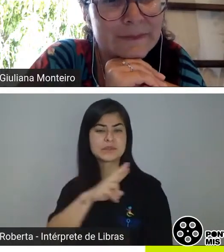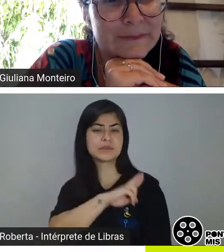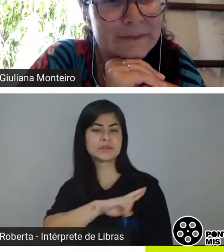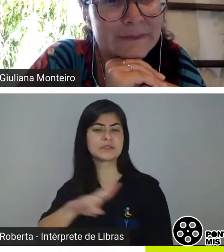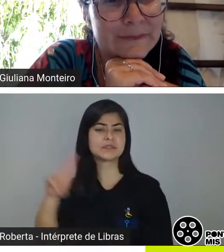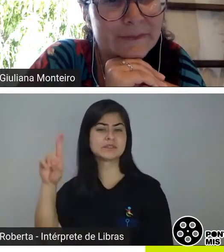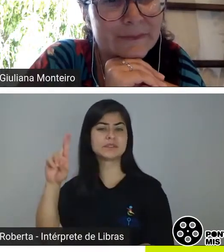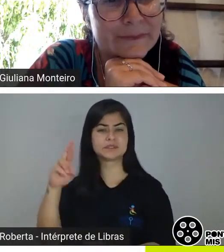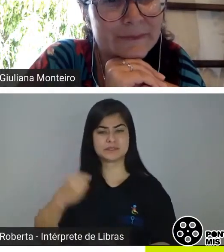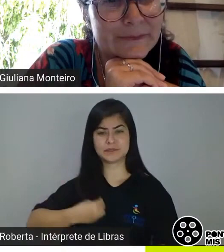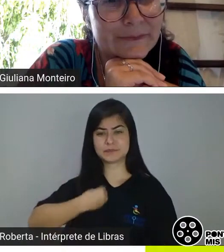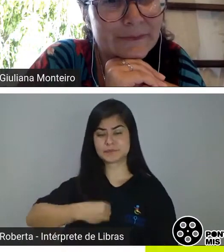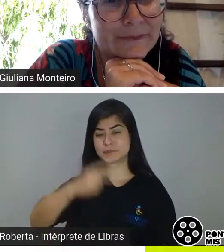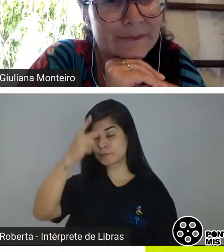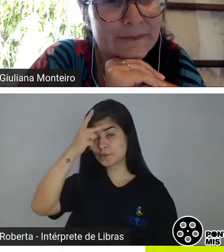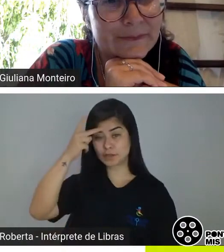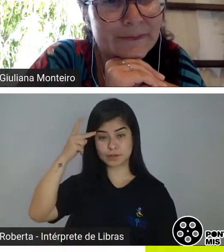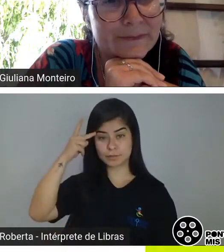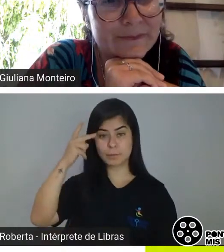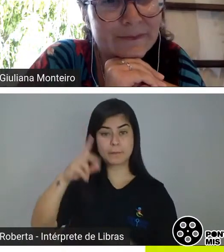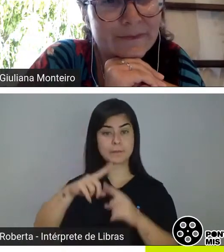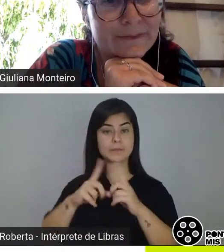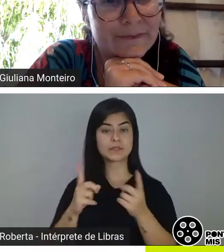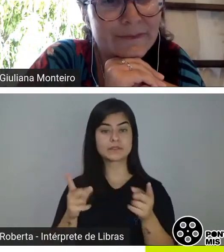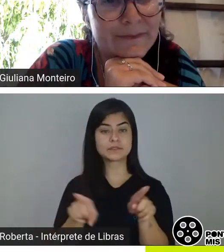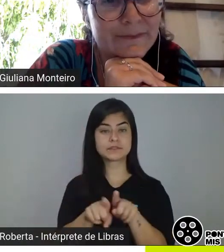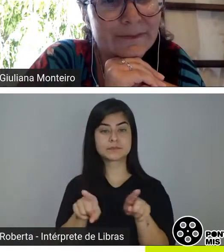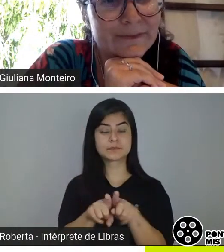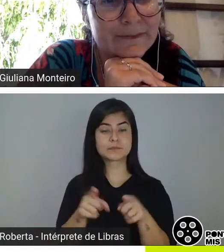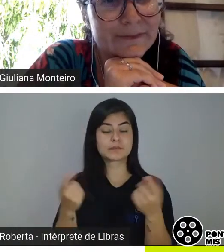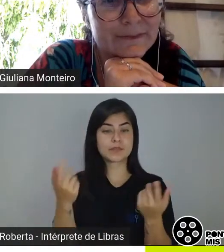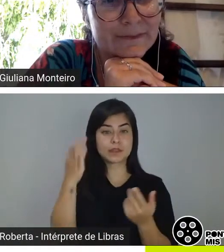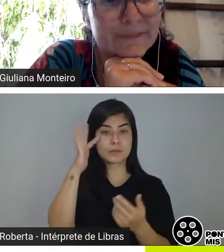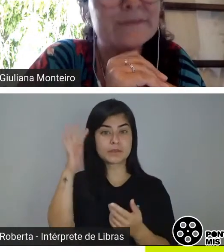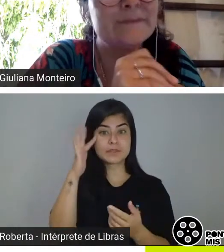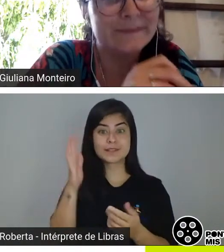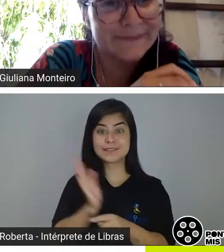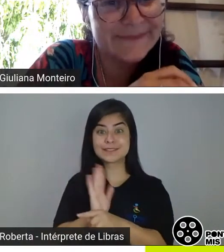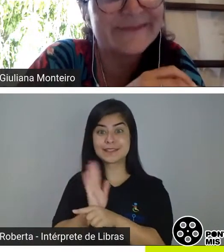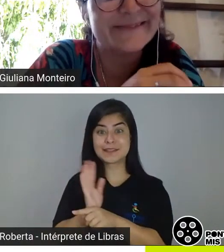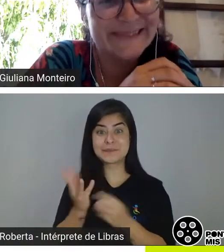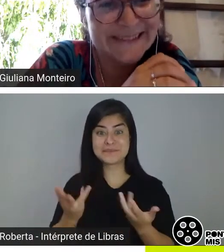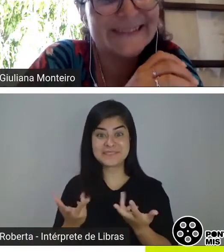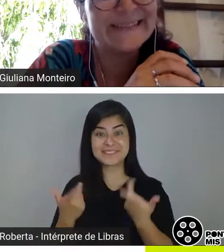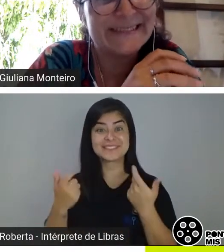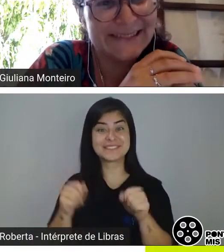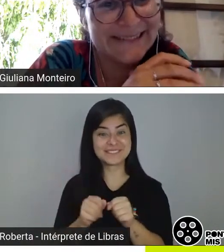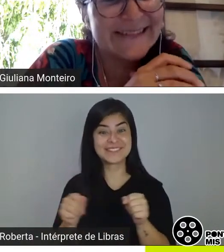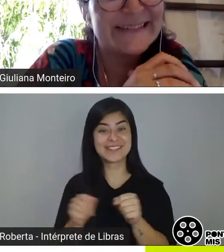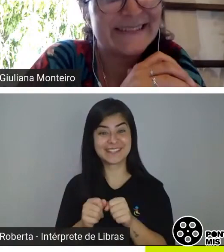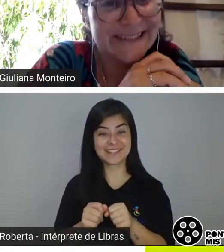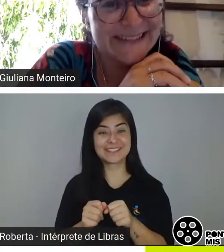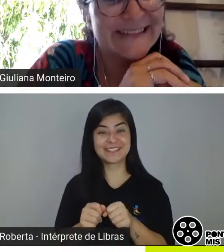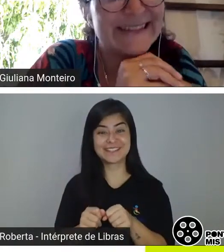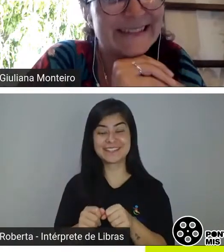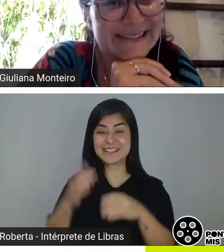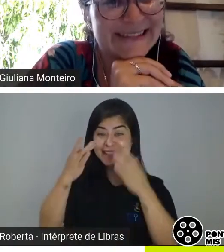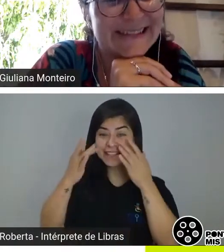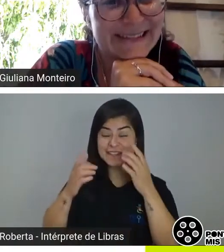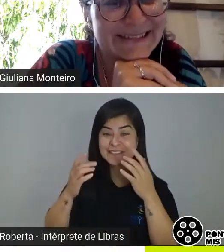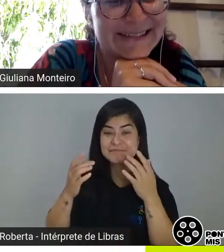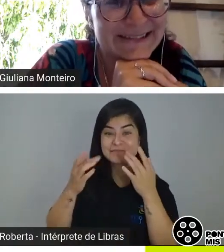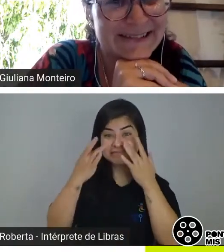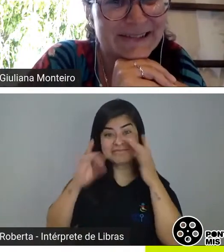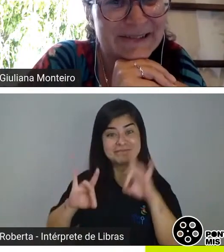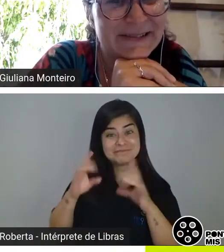fundamentalista na vida das pessoas, blá, blá, blá. Mas ao mesmo tempo eu tô pensando, nossa, que cinema maravilhoso que eles fizeram, que grande dramaturgia que eles produziram,